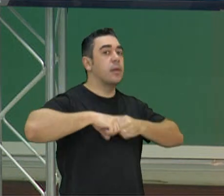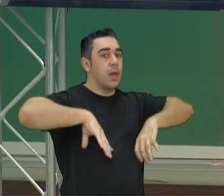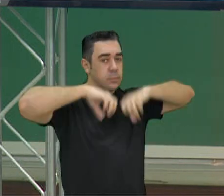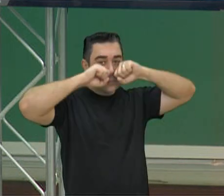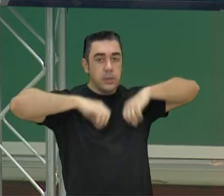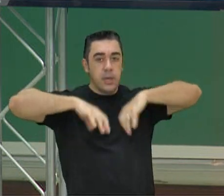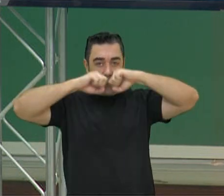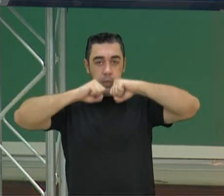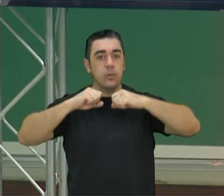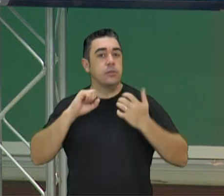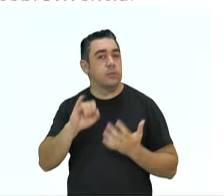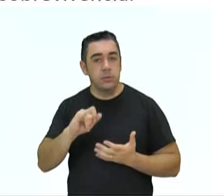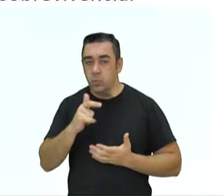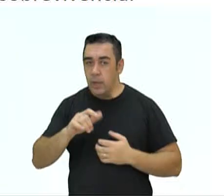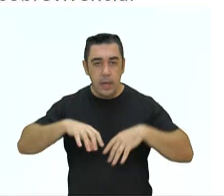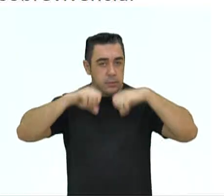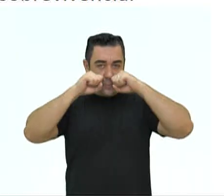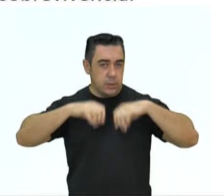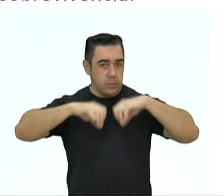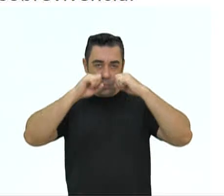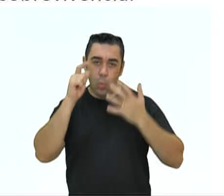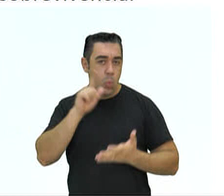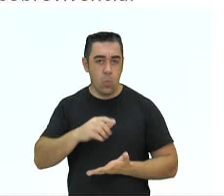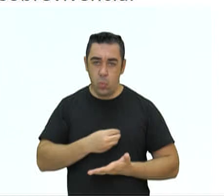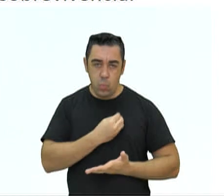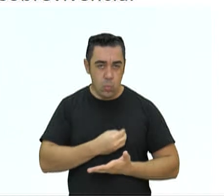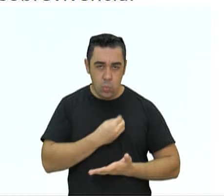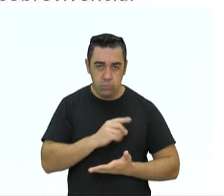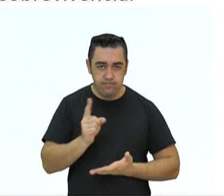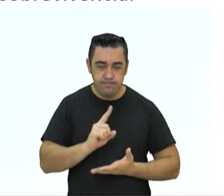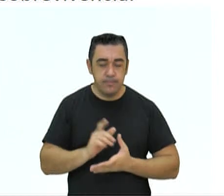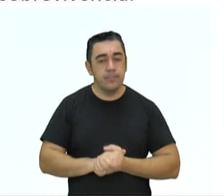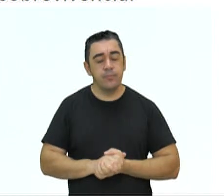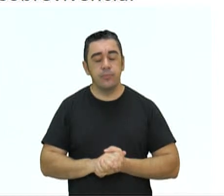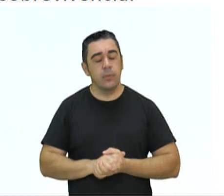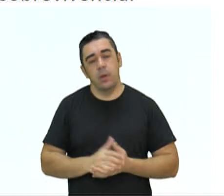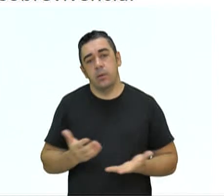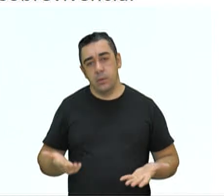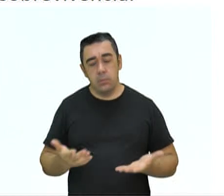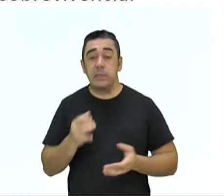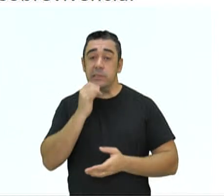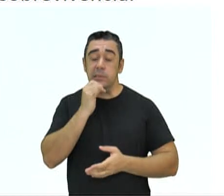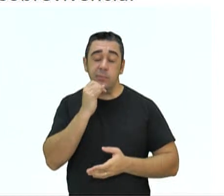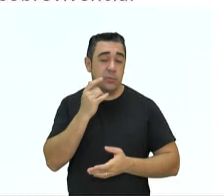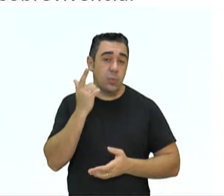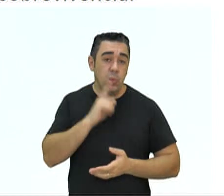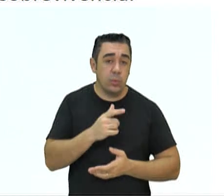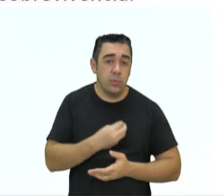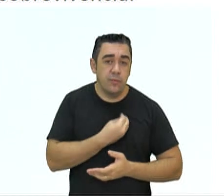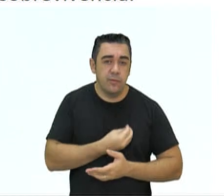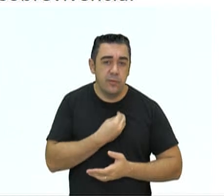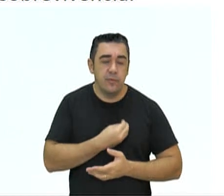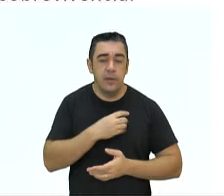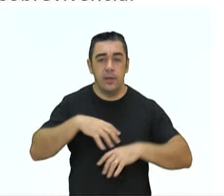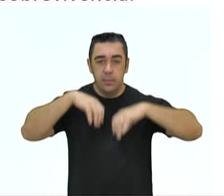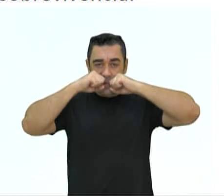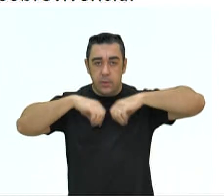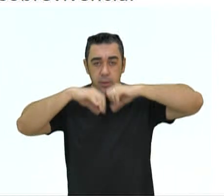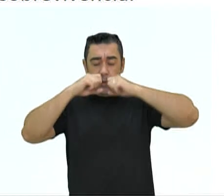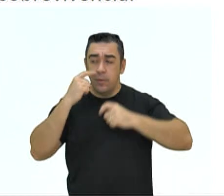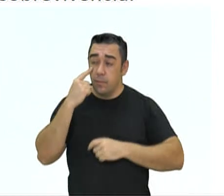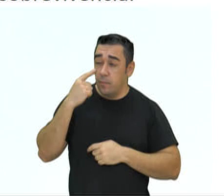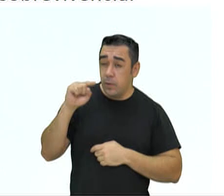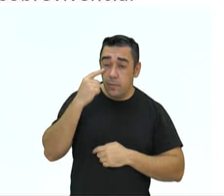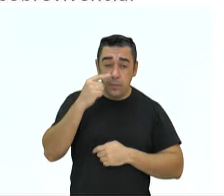né? Não estaríamos aqui. Então, já que não podemos viver sem respirar, então é tragicamente deplorável observar